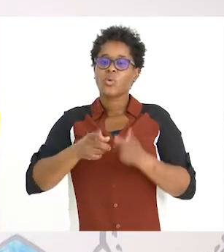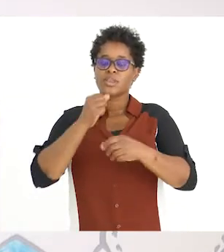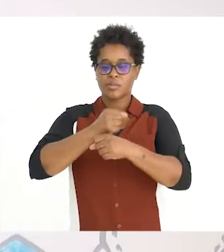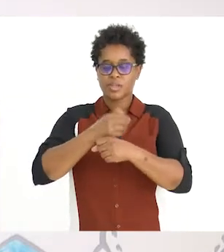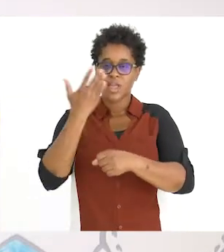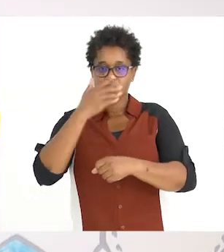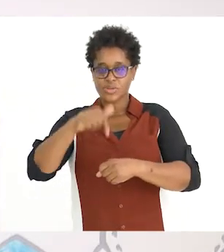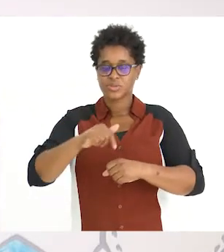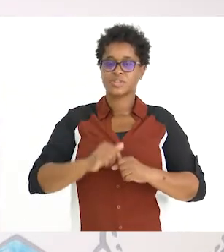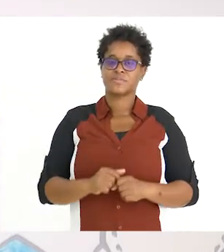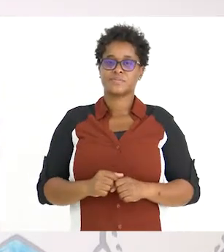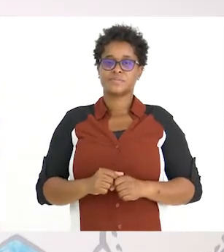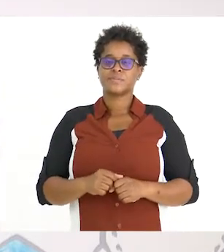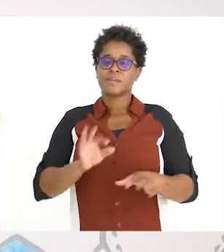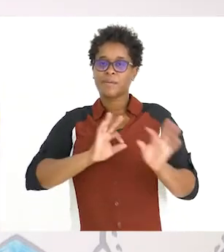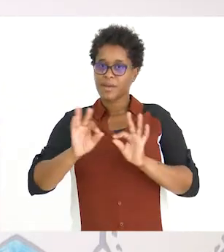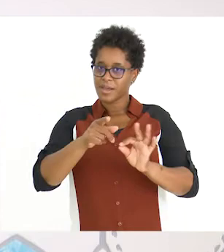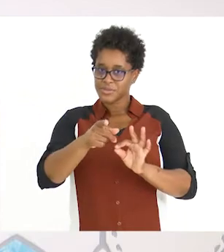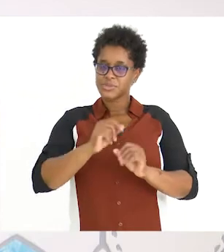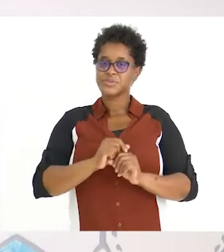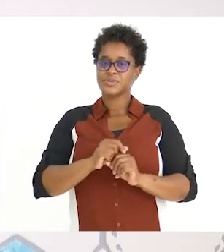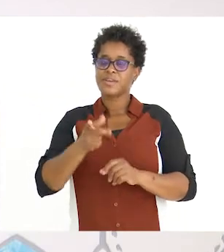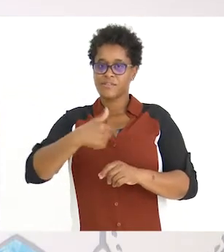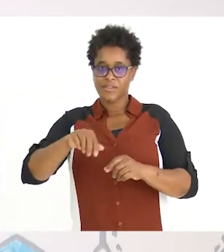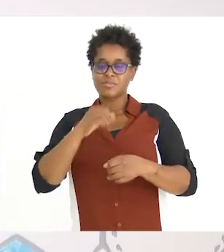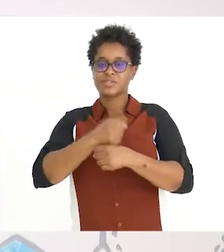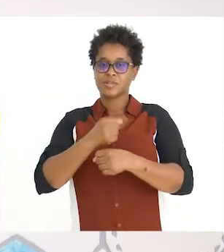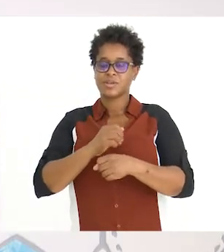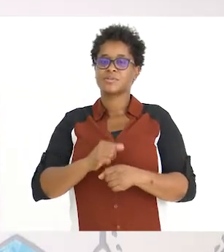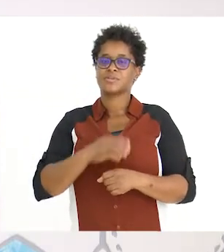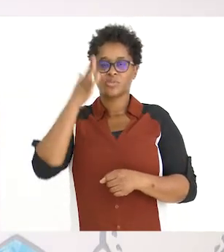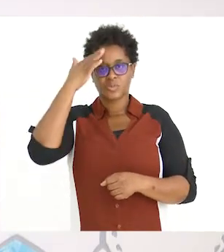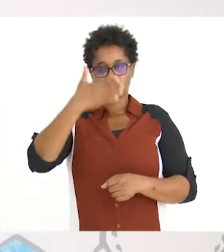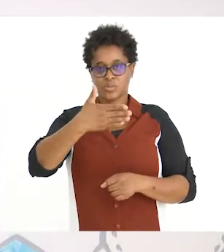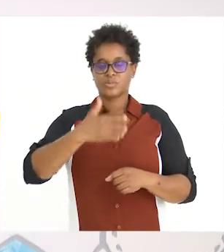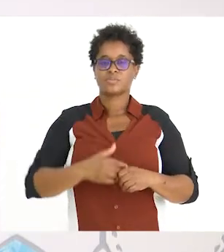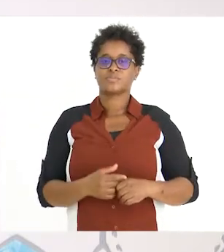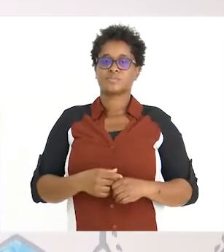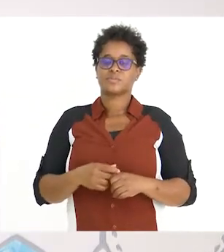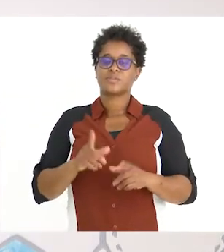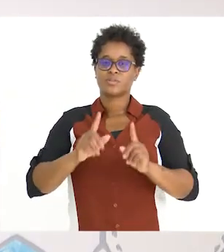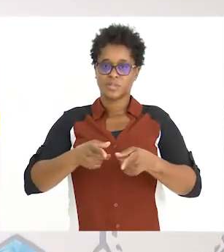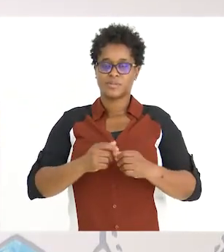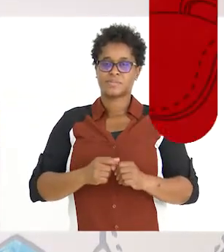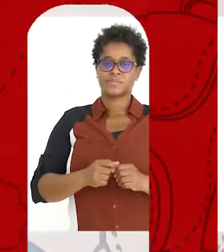de hoje. Preparados? Vamos dar o exercício número 1? Vamos lá.